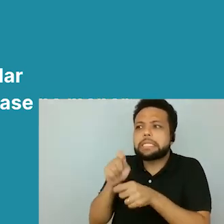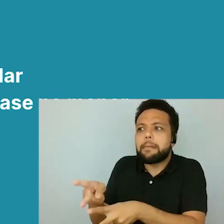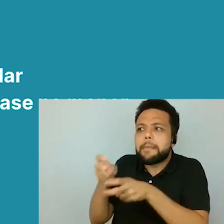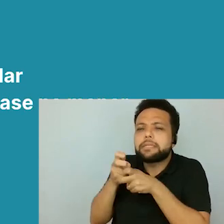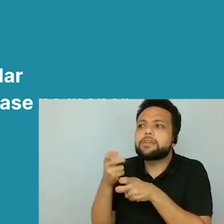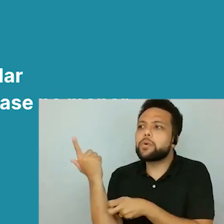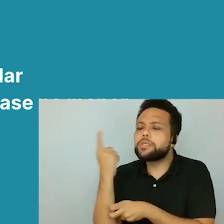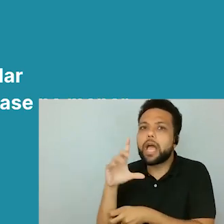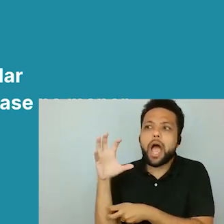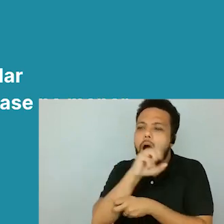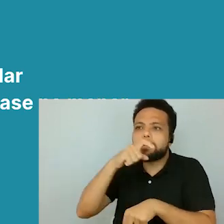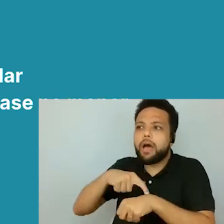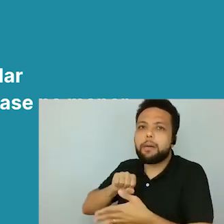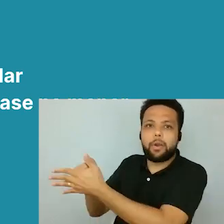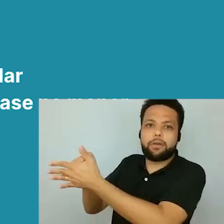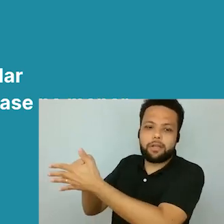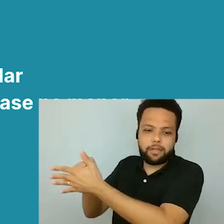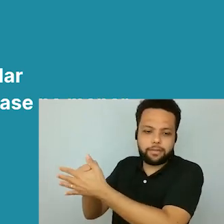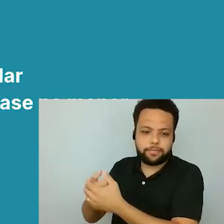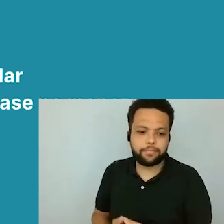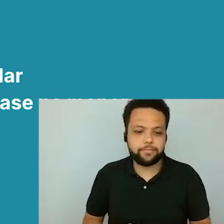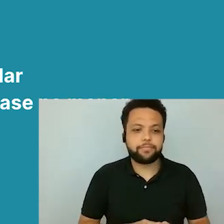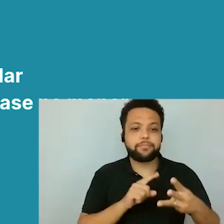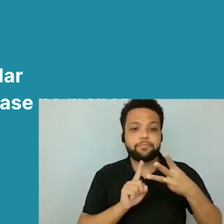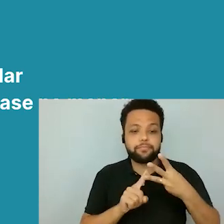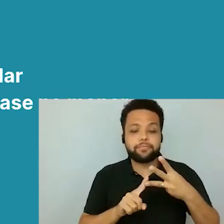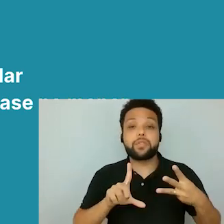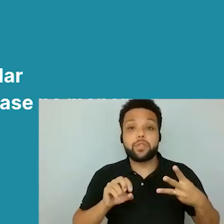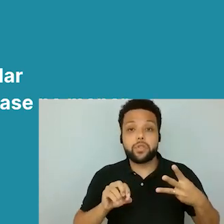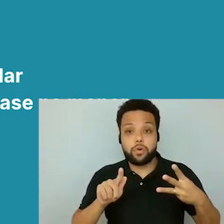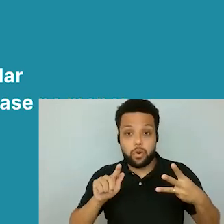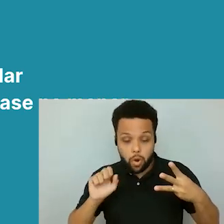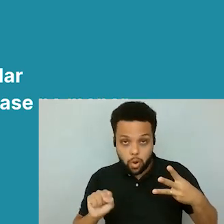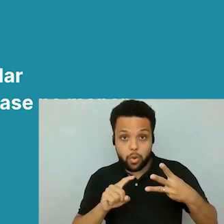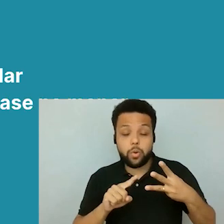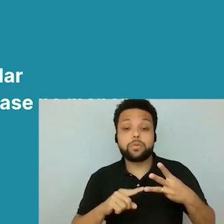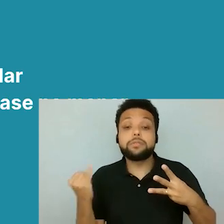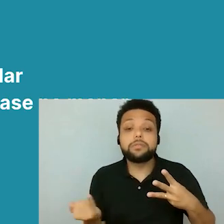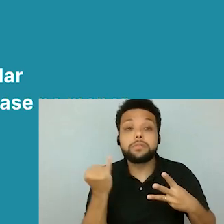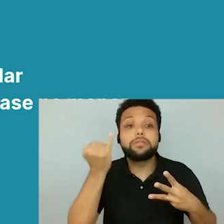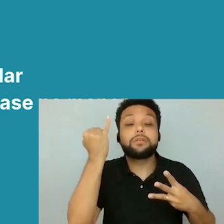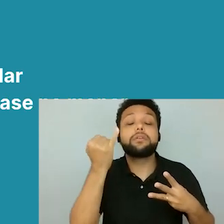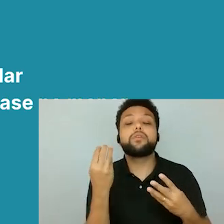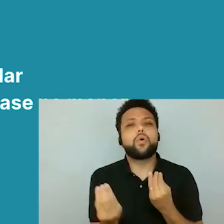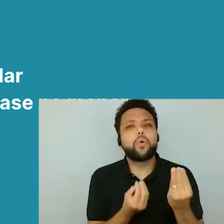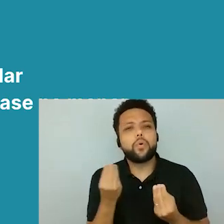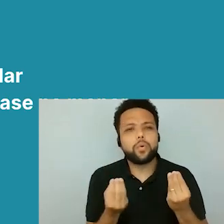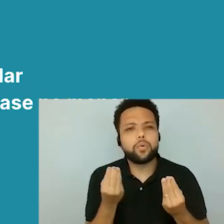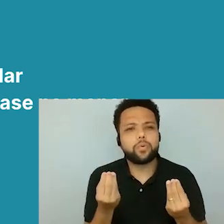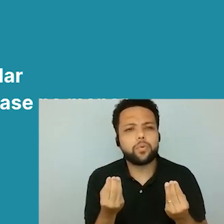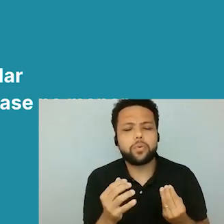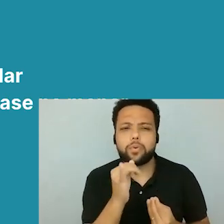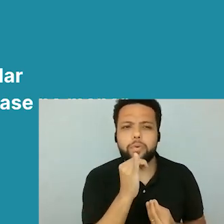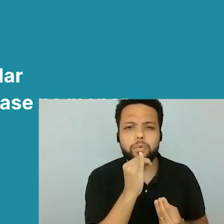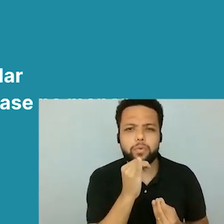ação, algum bloqueio quanto a isso. E os logs a gente considera importante na mesma linha, assim, porque, por exemplo,